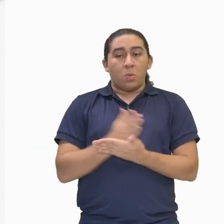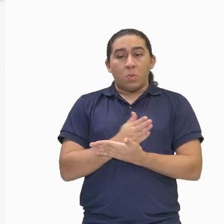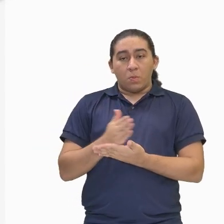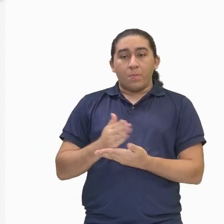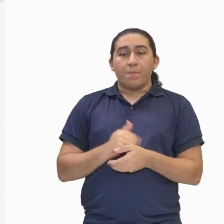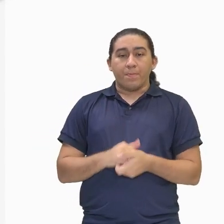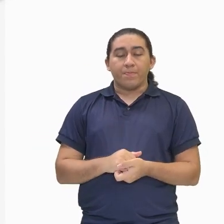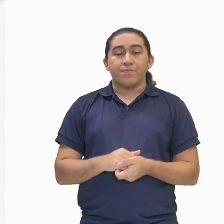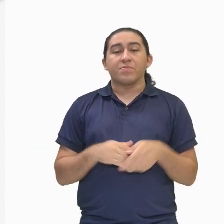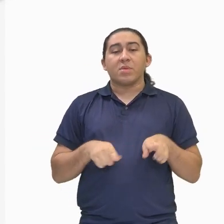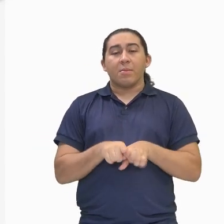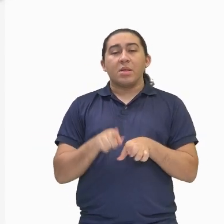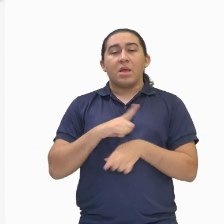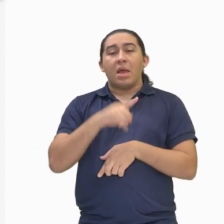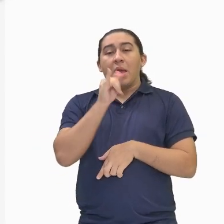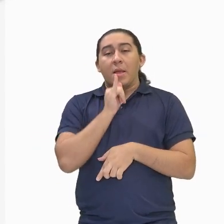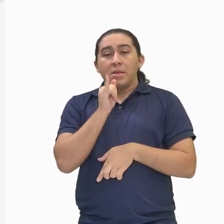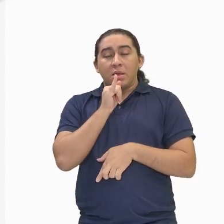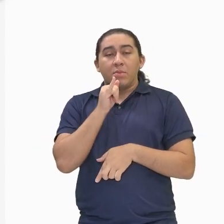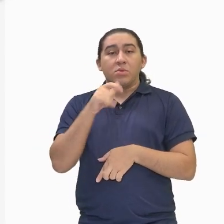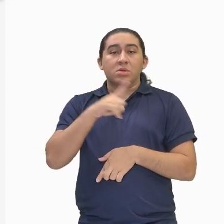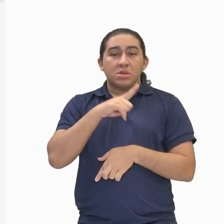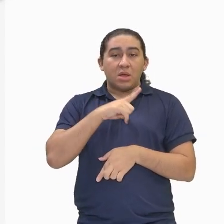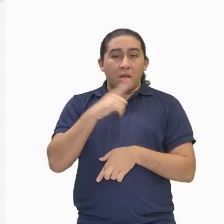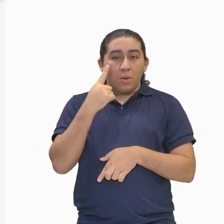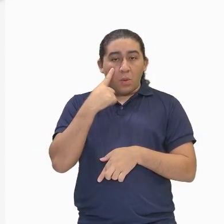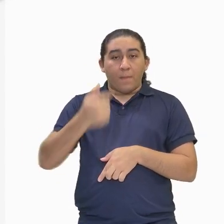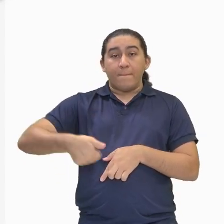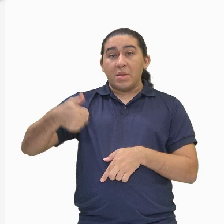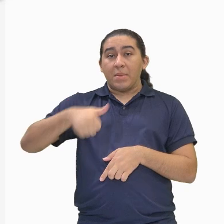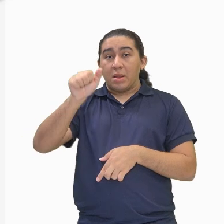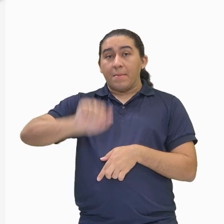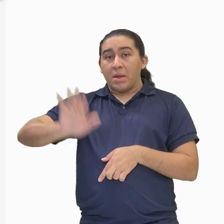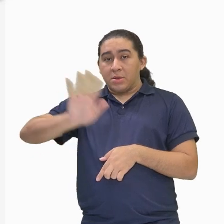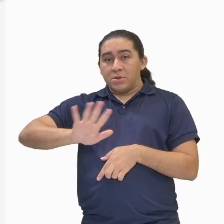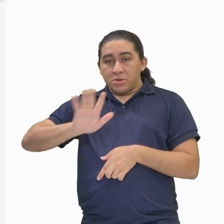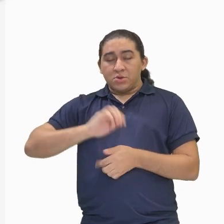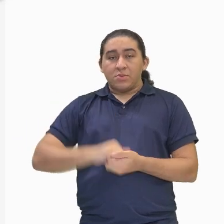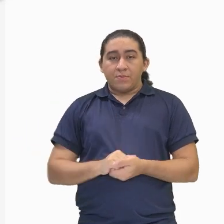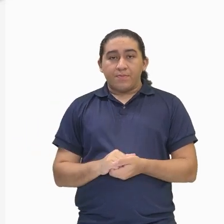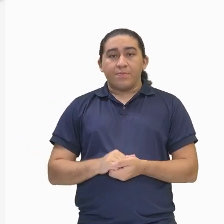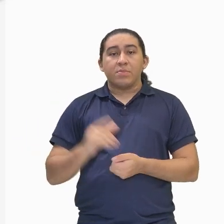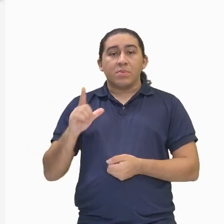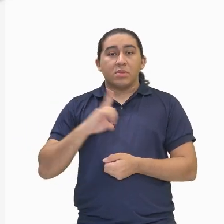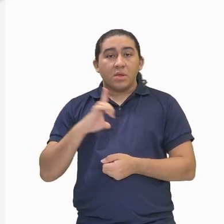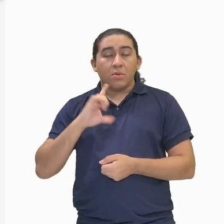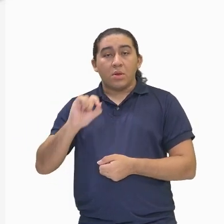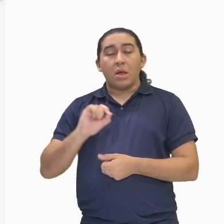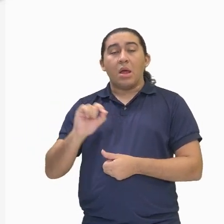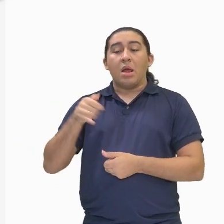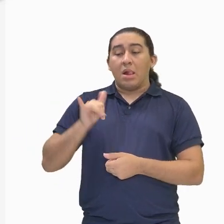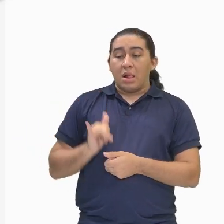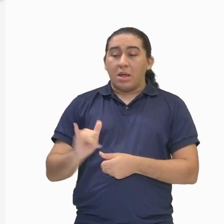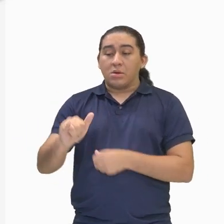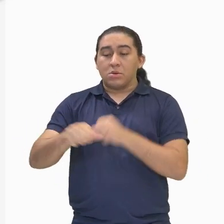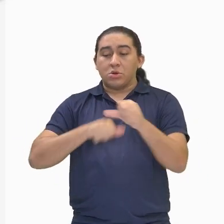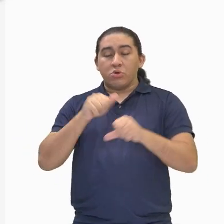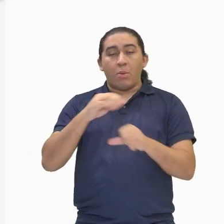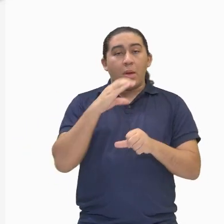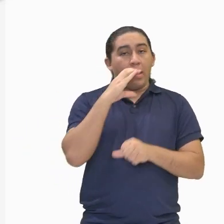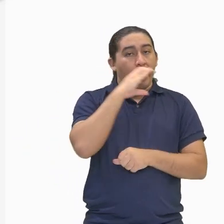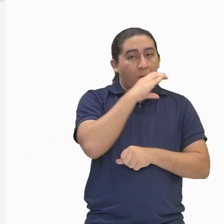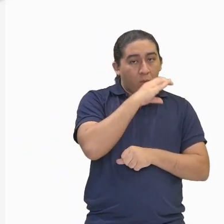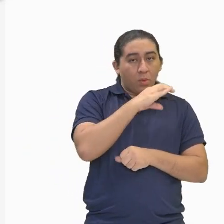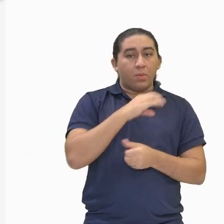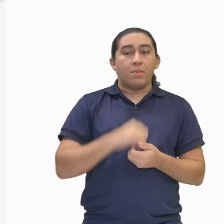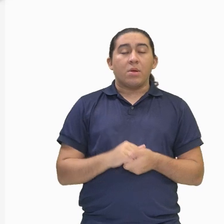eu tenho como exemplo o ferro elétrico, que está transformando energia elétrica em energia térmica. Eu tenho o